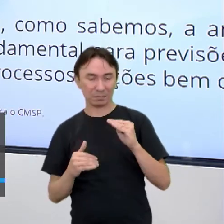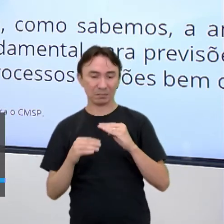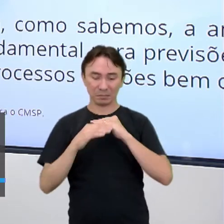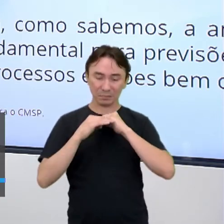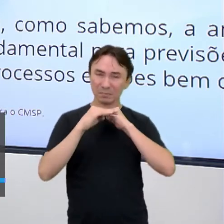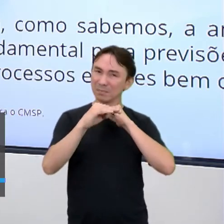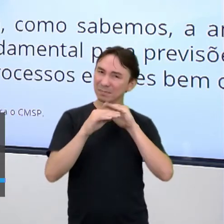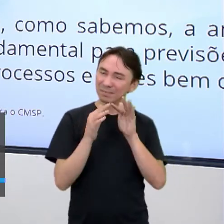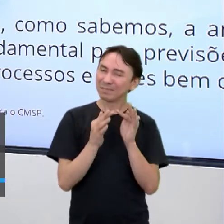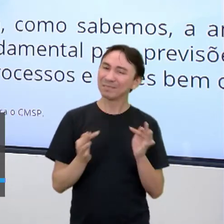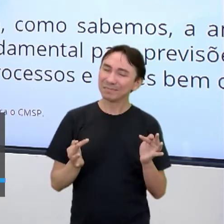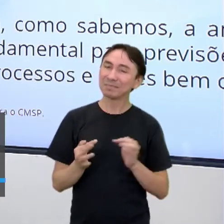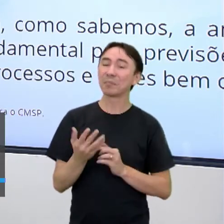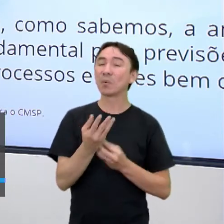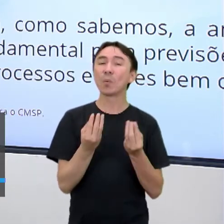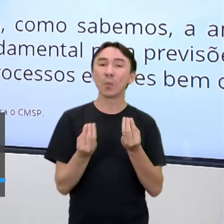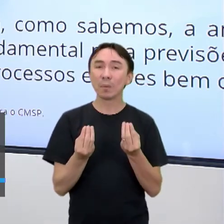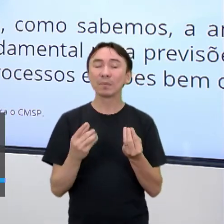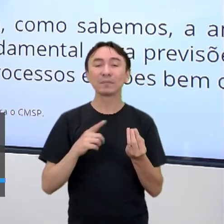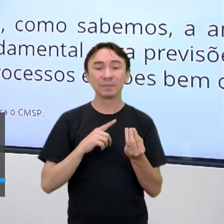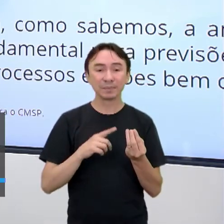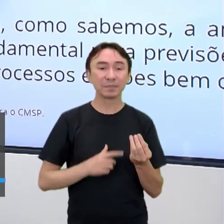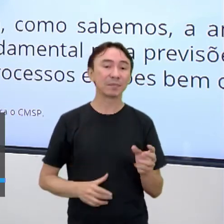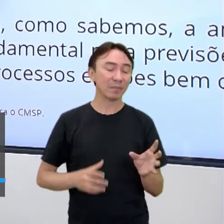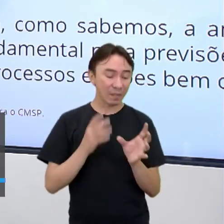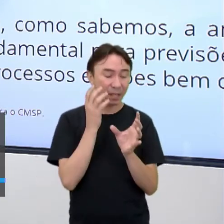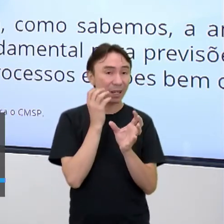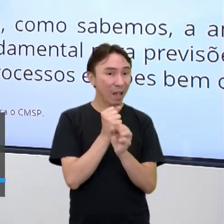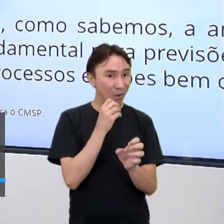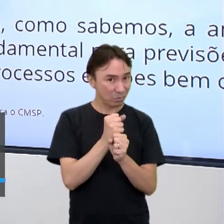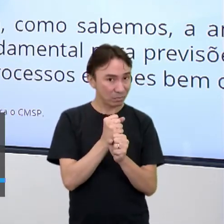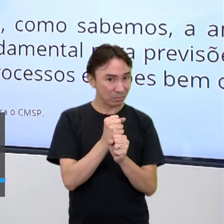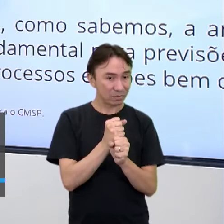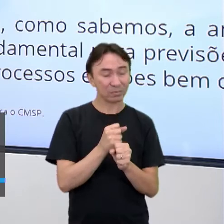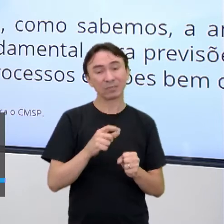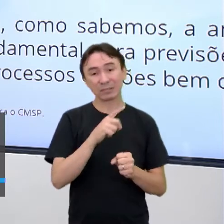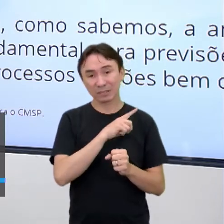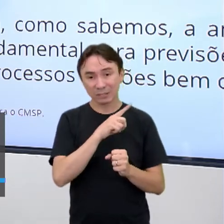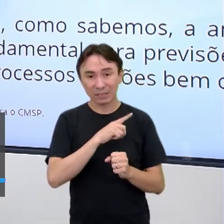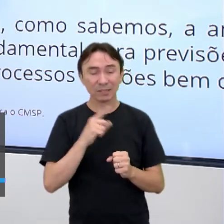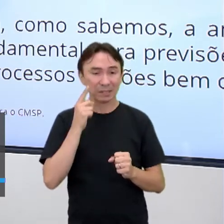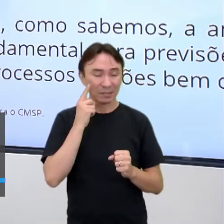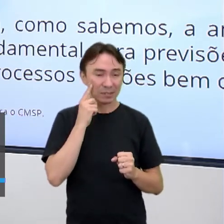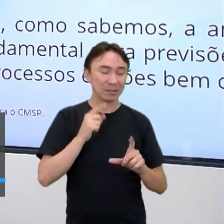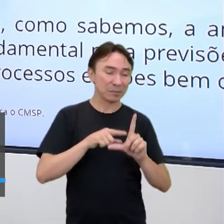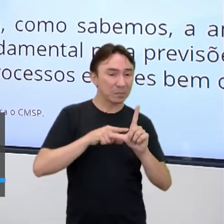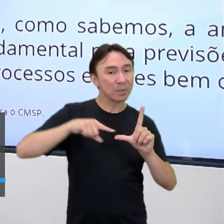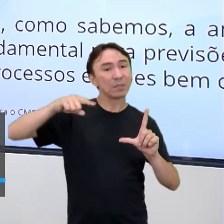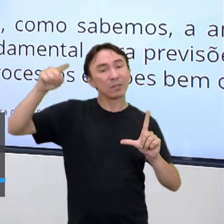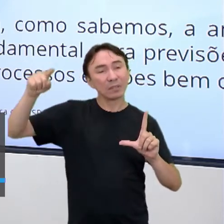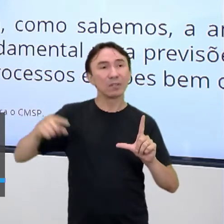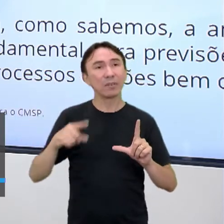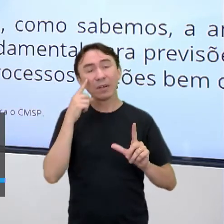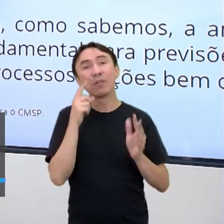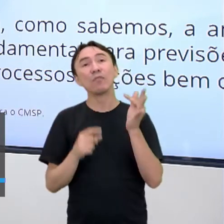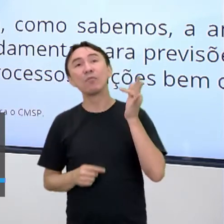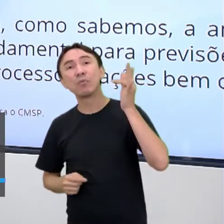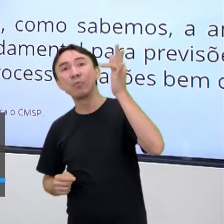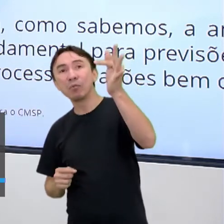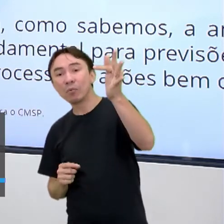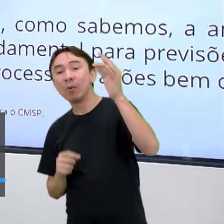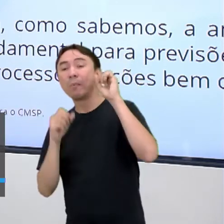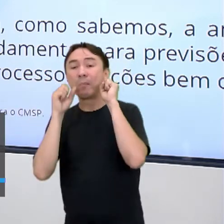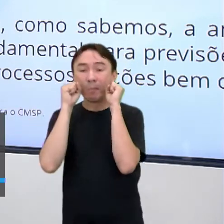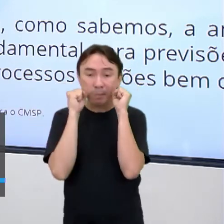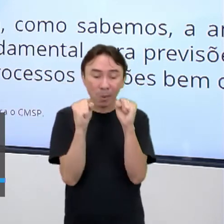a partir desses cálculos estatísticos, ter uma previsão do que pode acontecer no futuro,